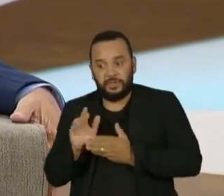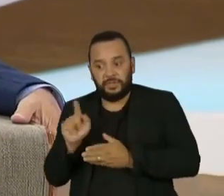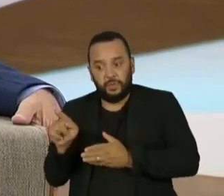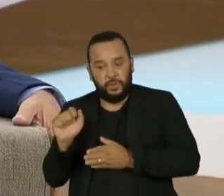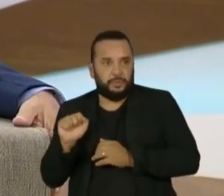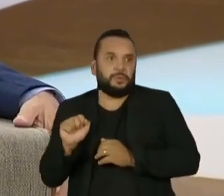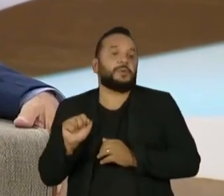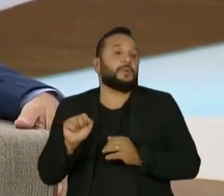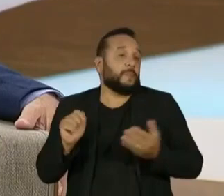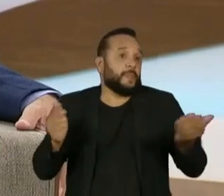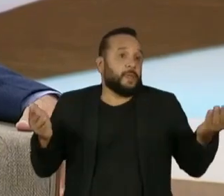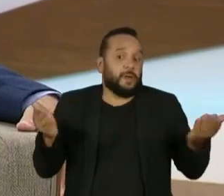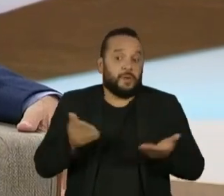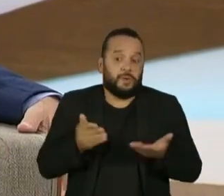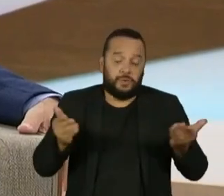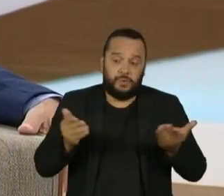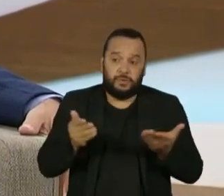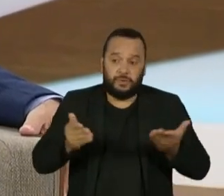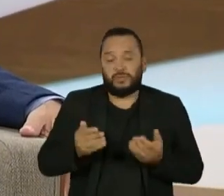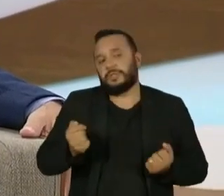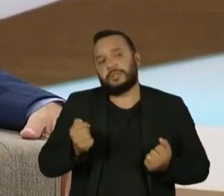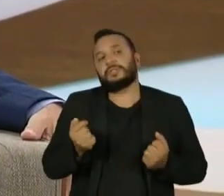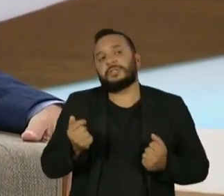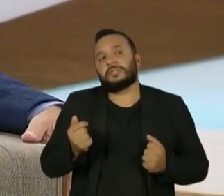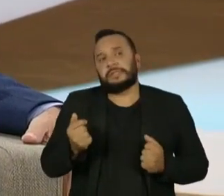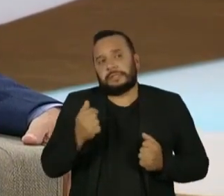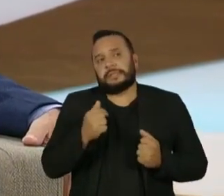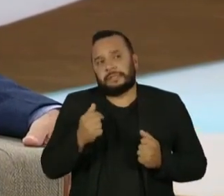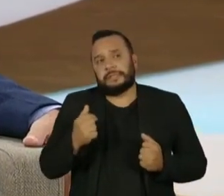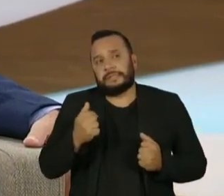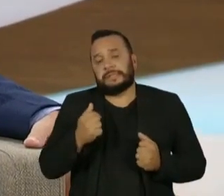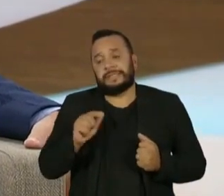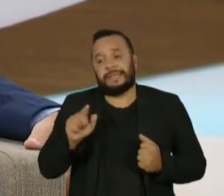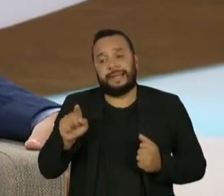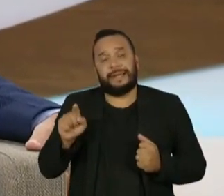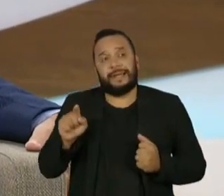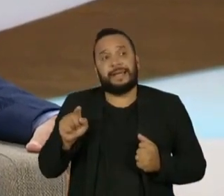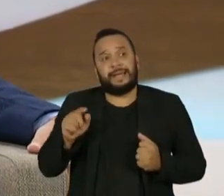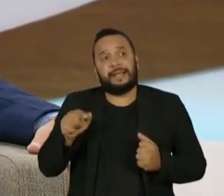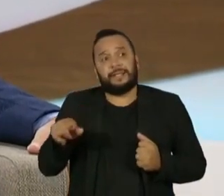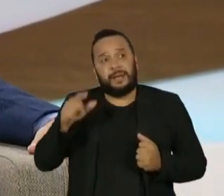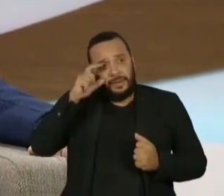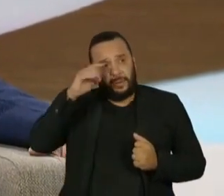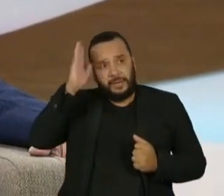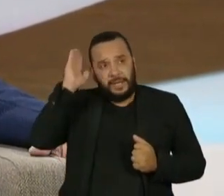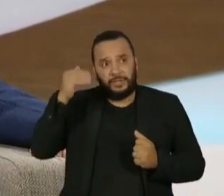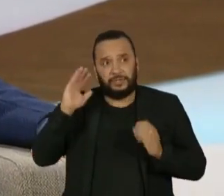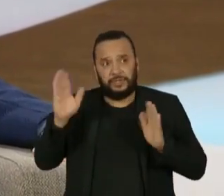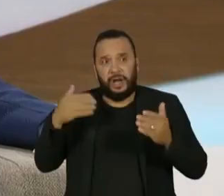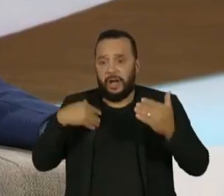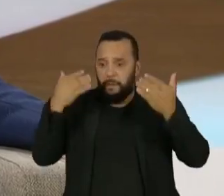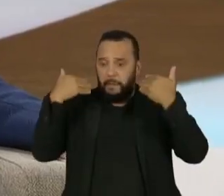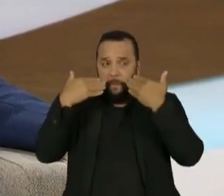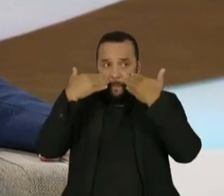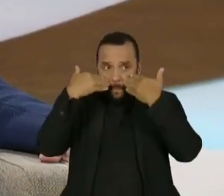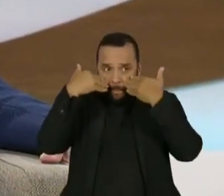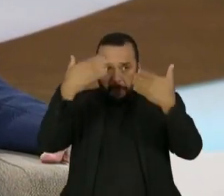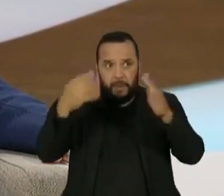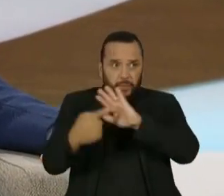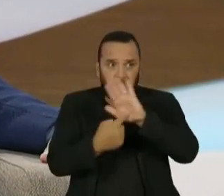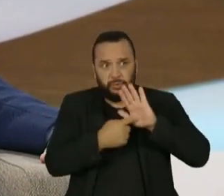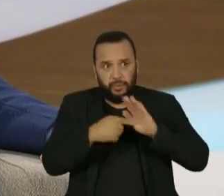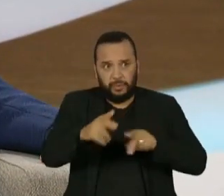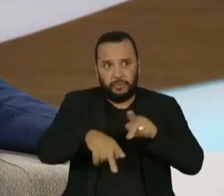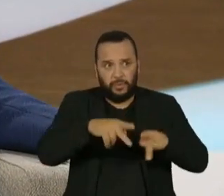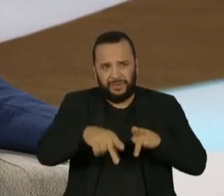único senão, o único questionamento que eu faço é o fato dele ter sido exposto para o público. Você não viu da minha parte nenhuma fala a respeito do que